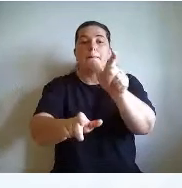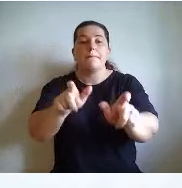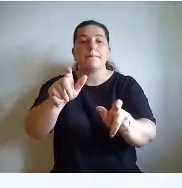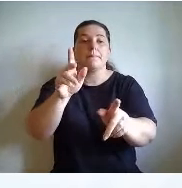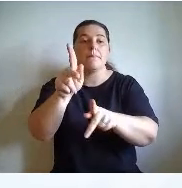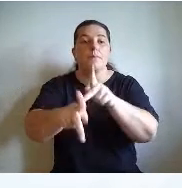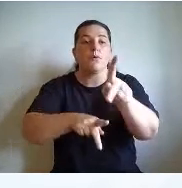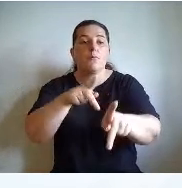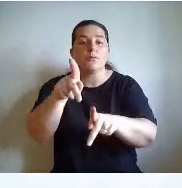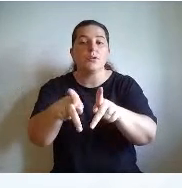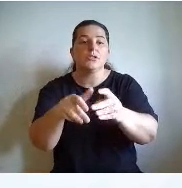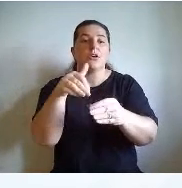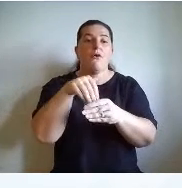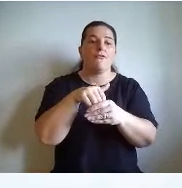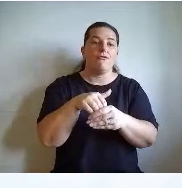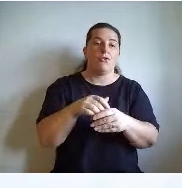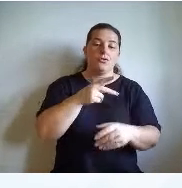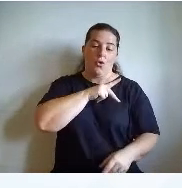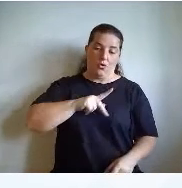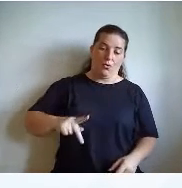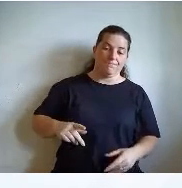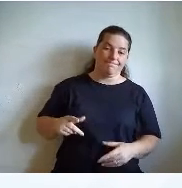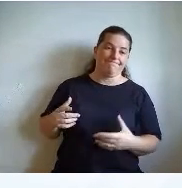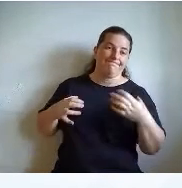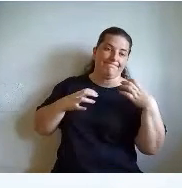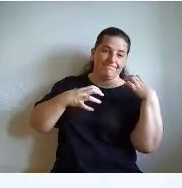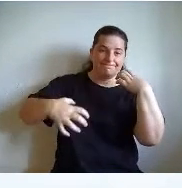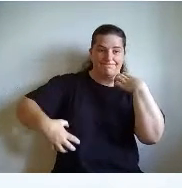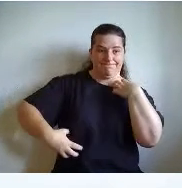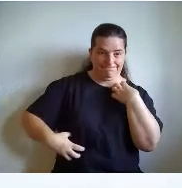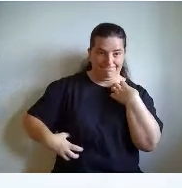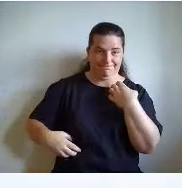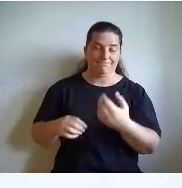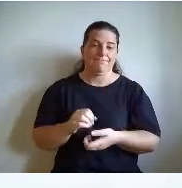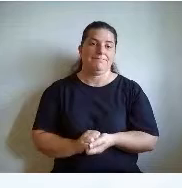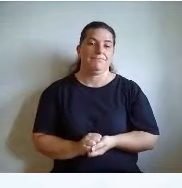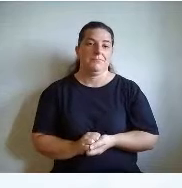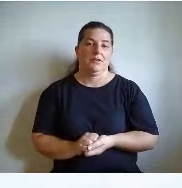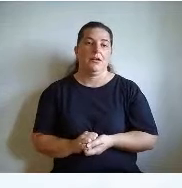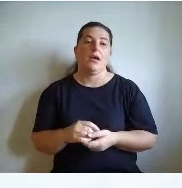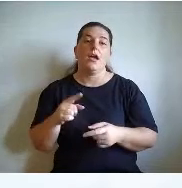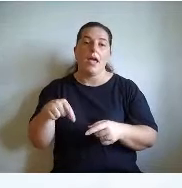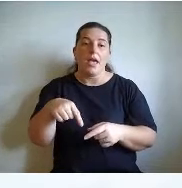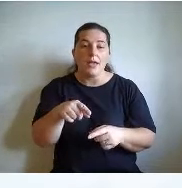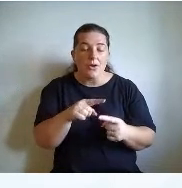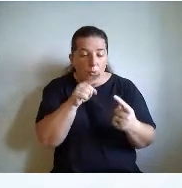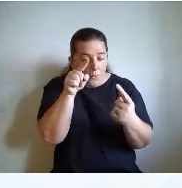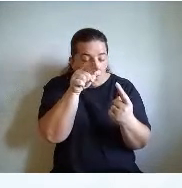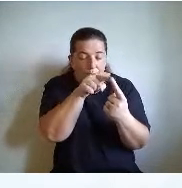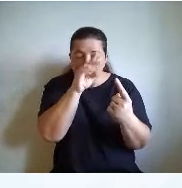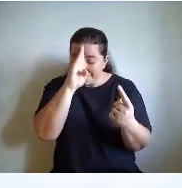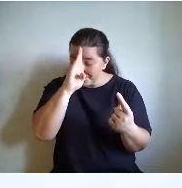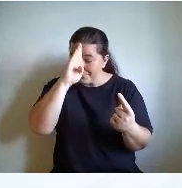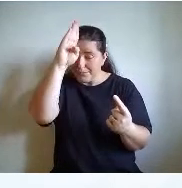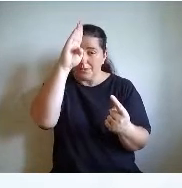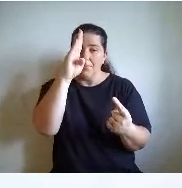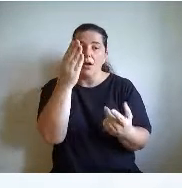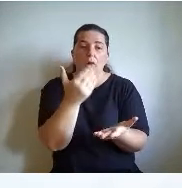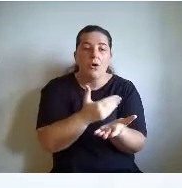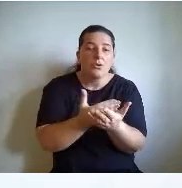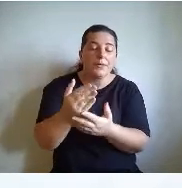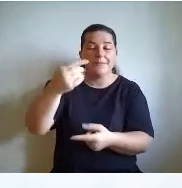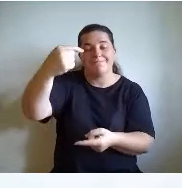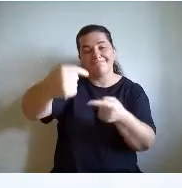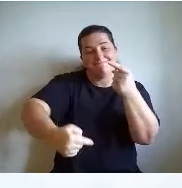que esse primeiro ponto ele é fundamental para a gente entrar nesse debate, Gilson, porque,